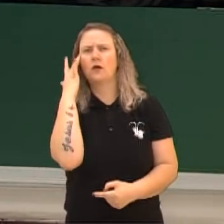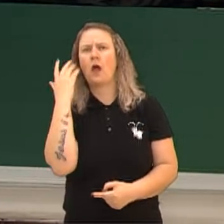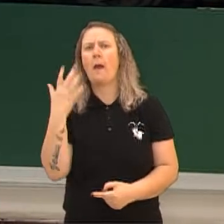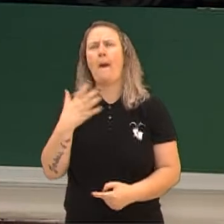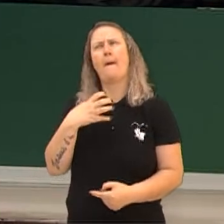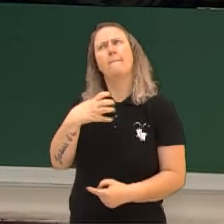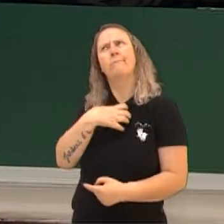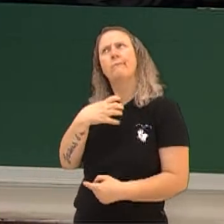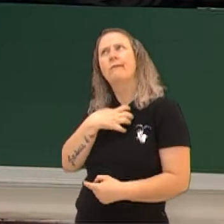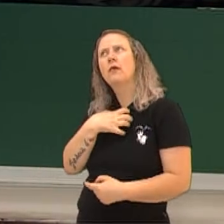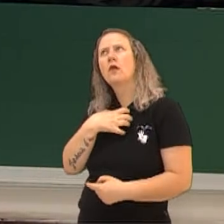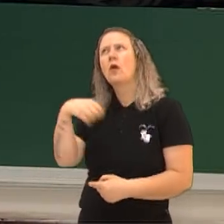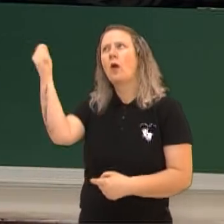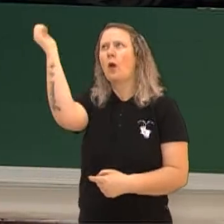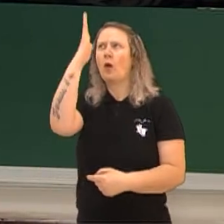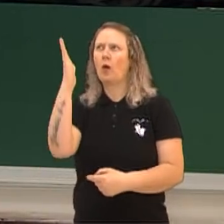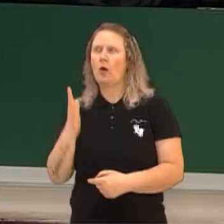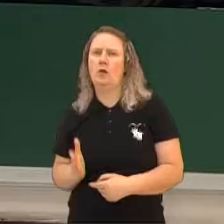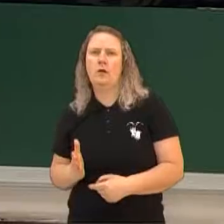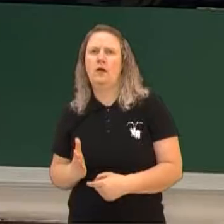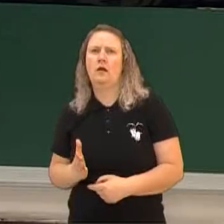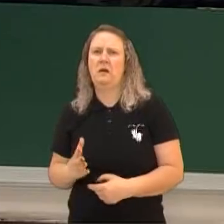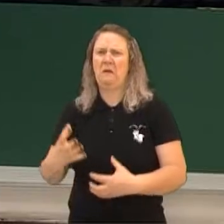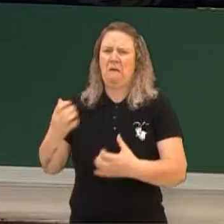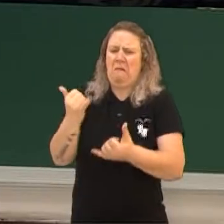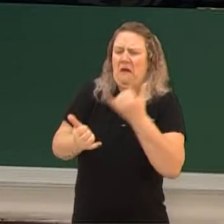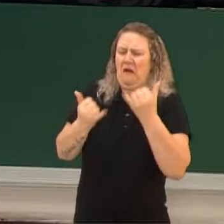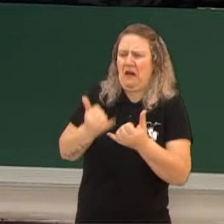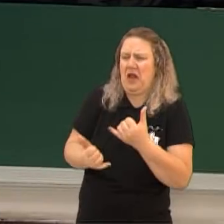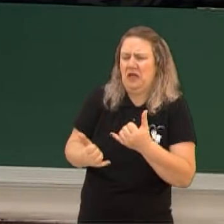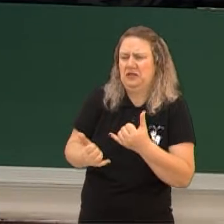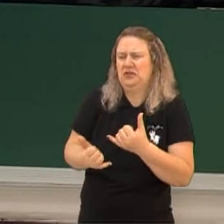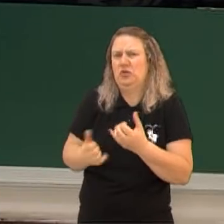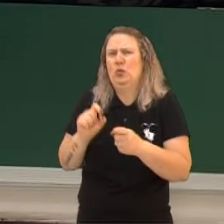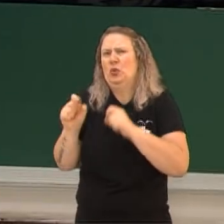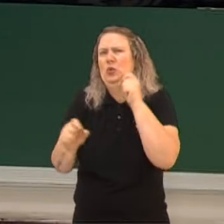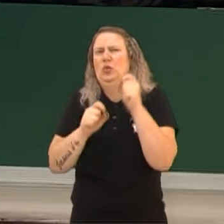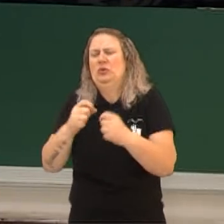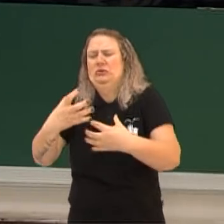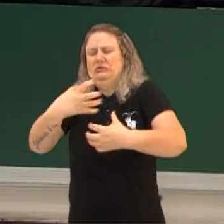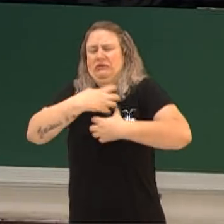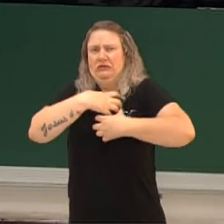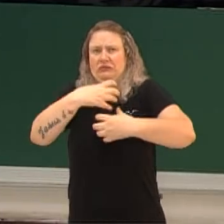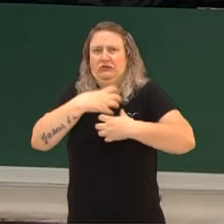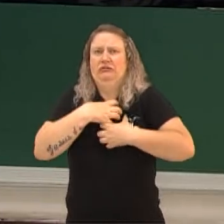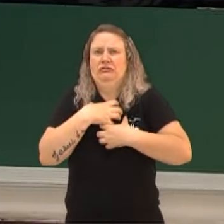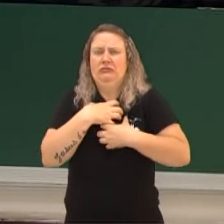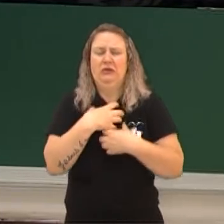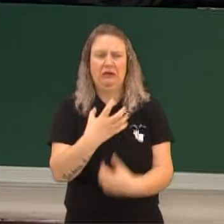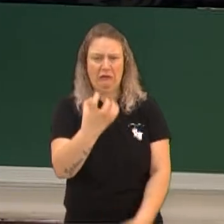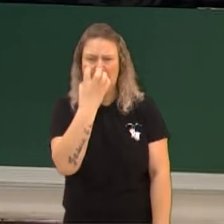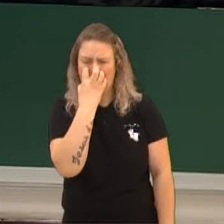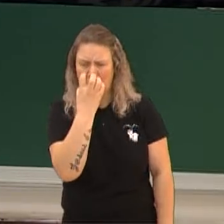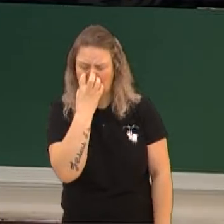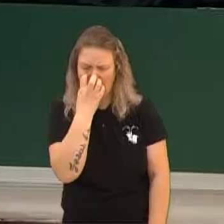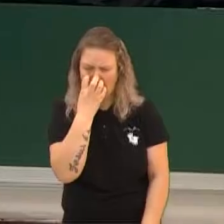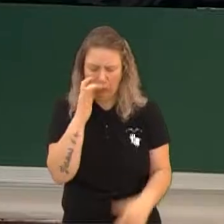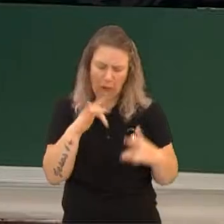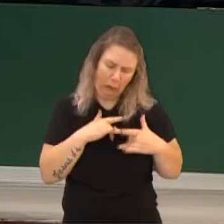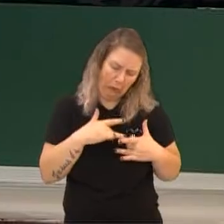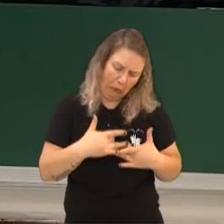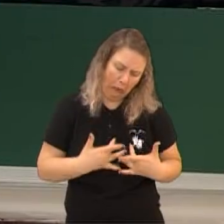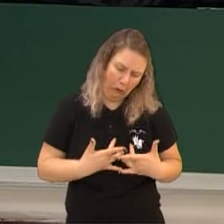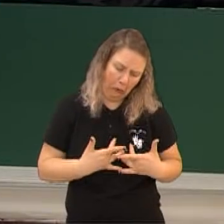brasileiro tem uma síndrome do vira-lata, né? Então, o que seria isso? Que o brasileiro, ele pega e dá muito mais valor, às vezes, para o que vem